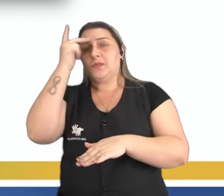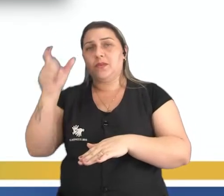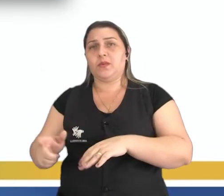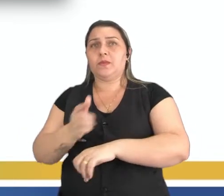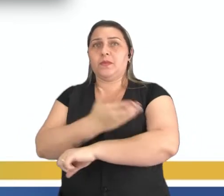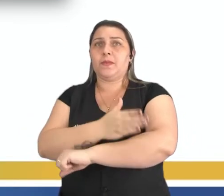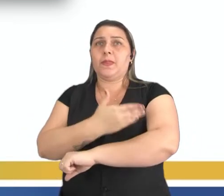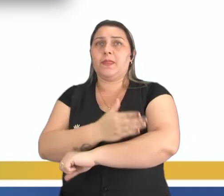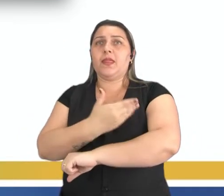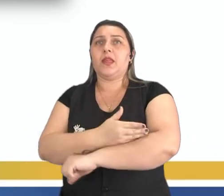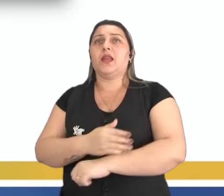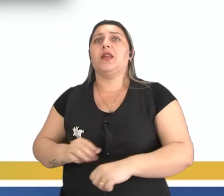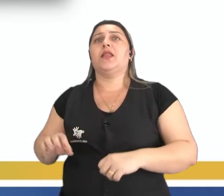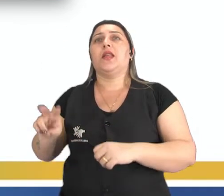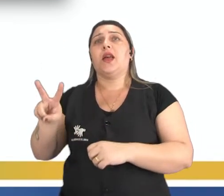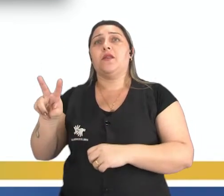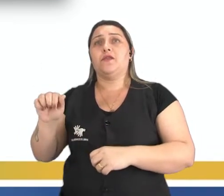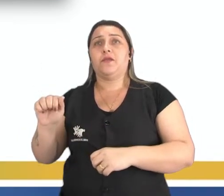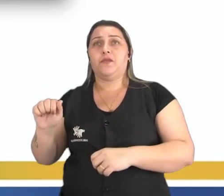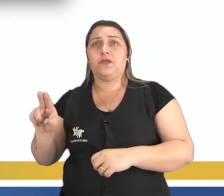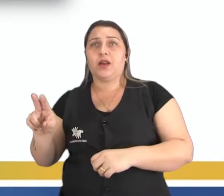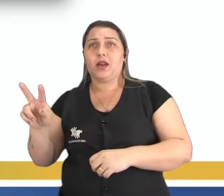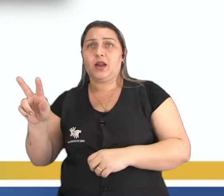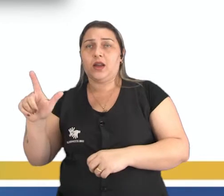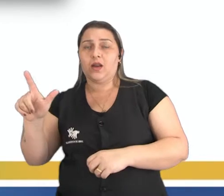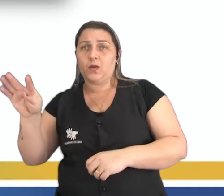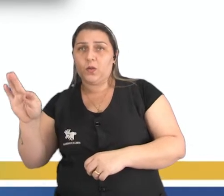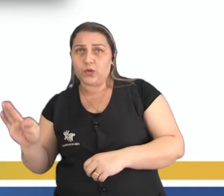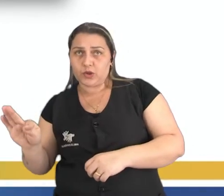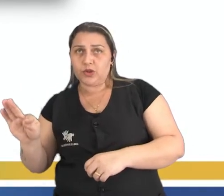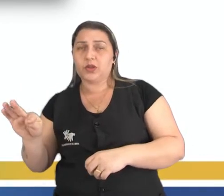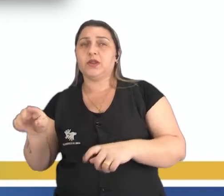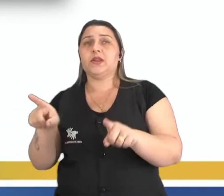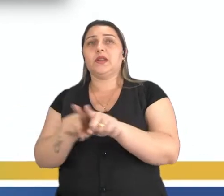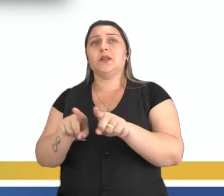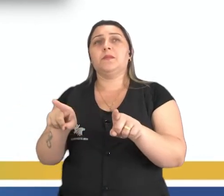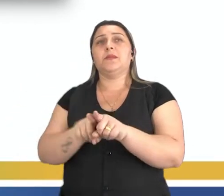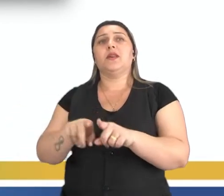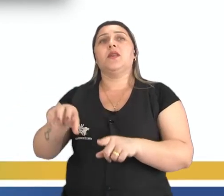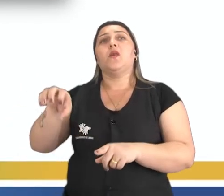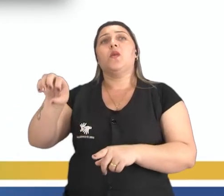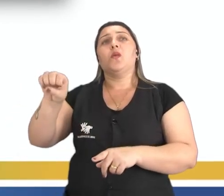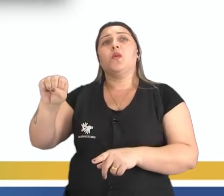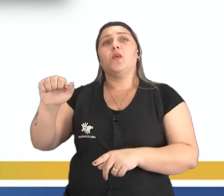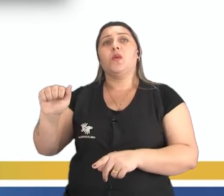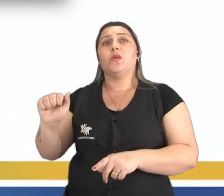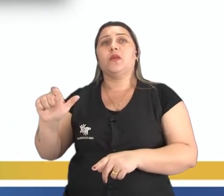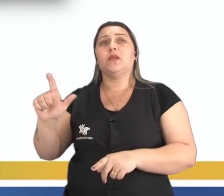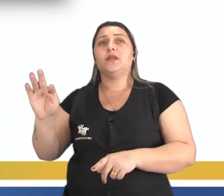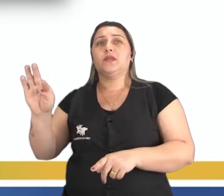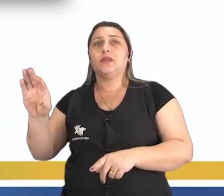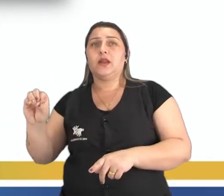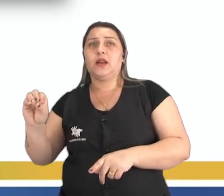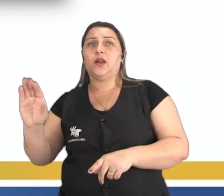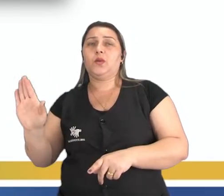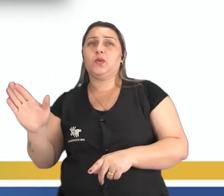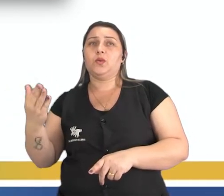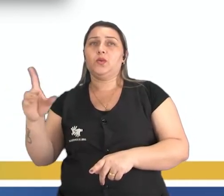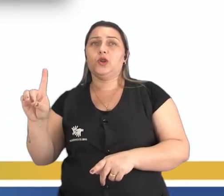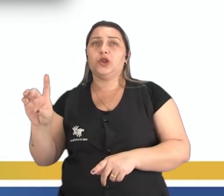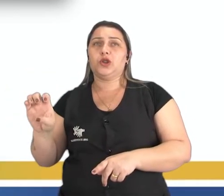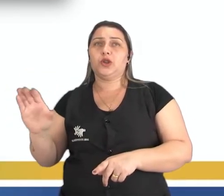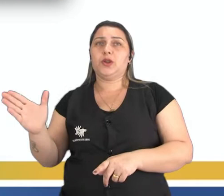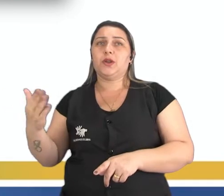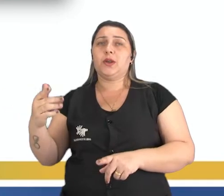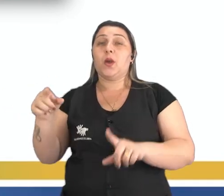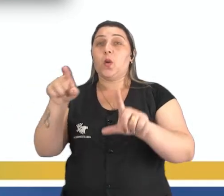praticante. Os exercícios de iniciantes e os avançados, né? Nós temos o amortecimento, que é o que mostra esse GIF,